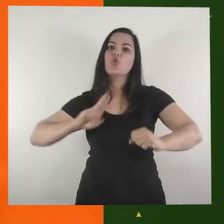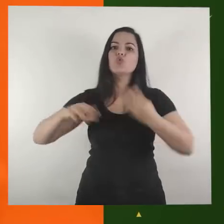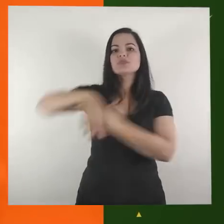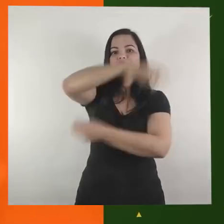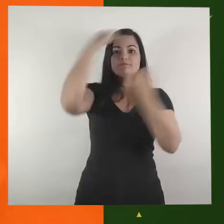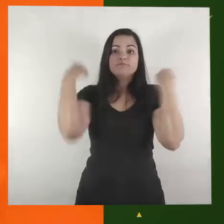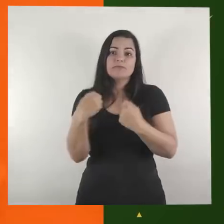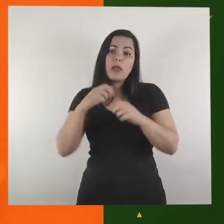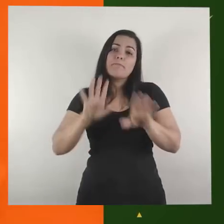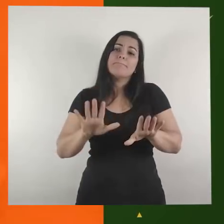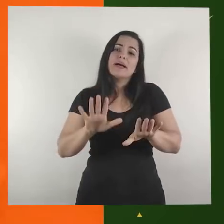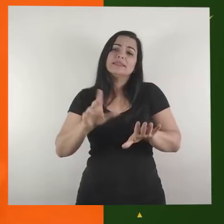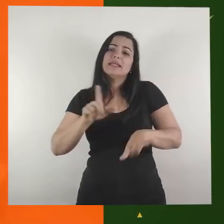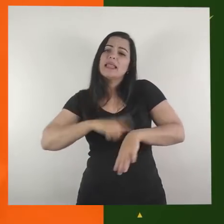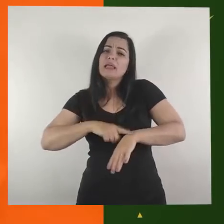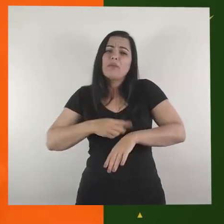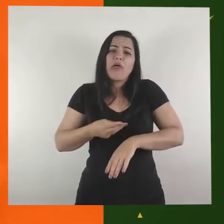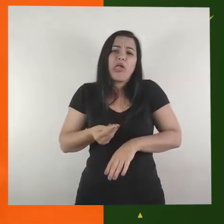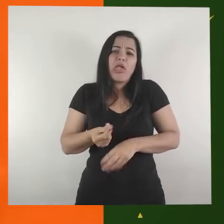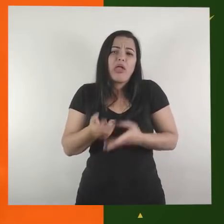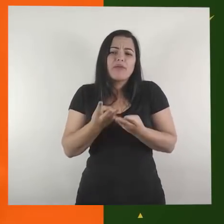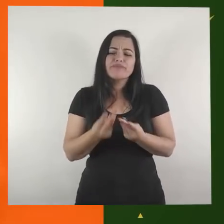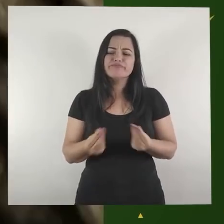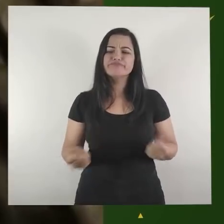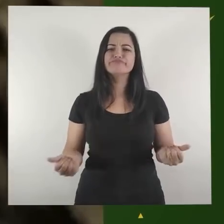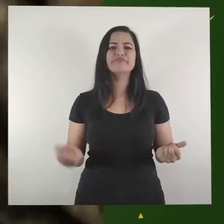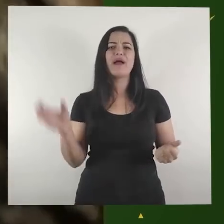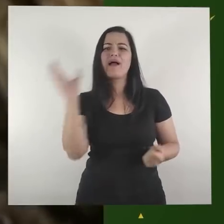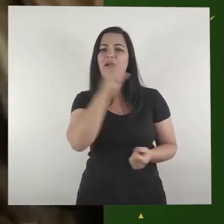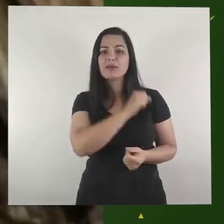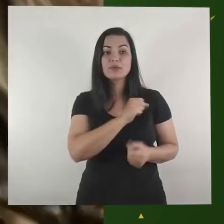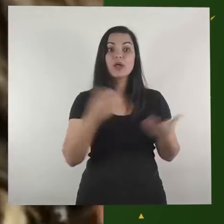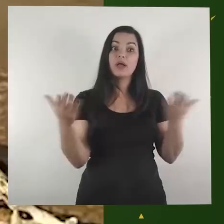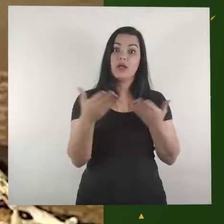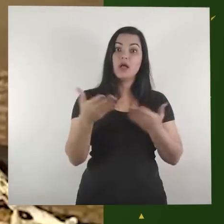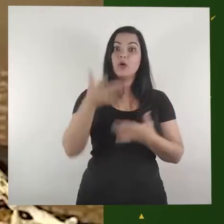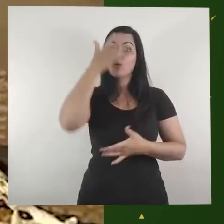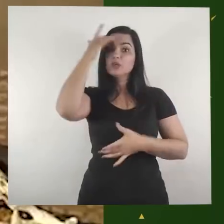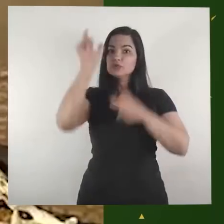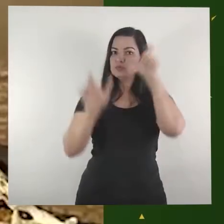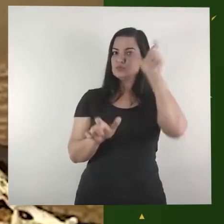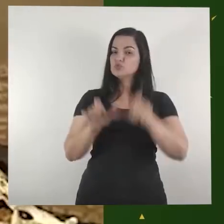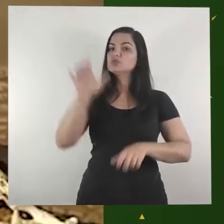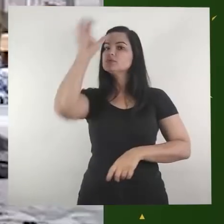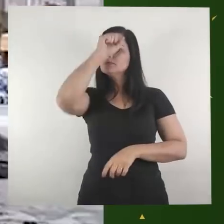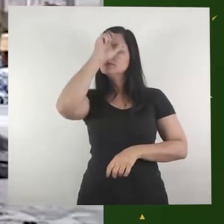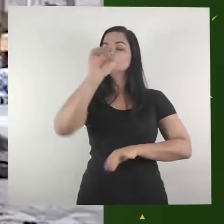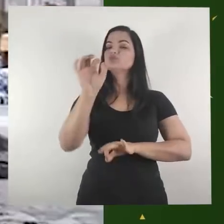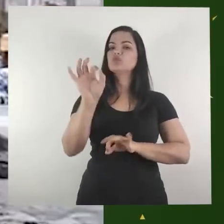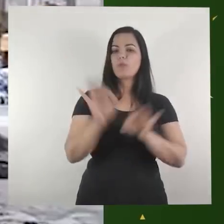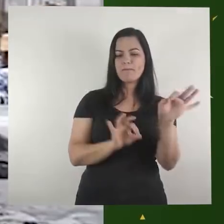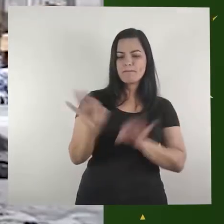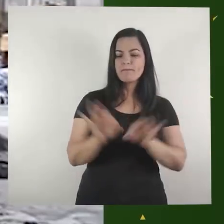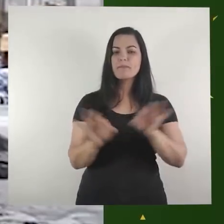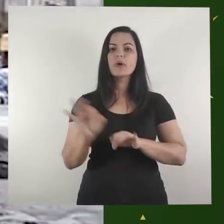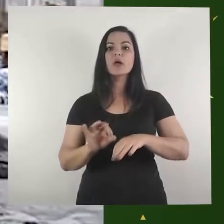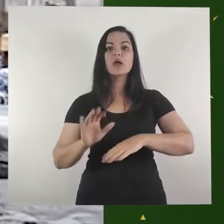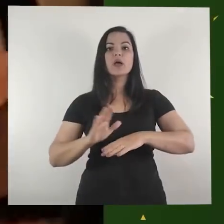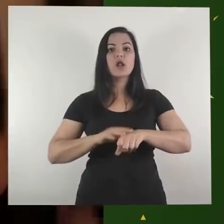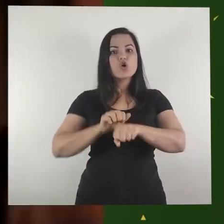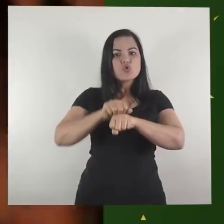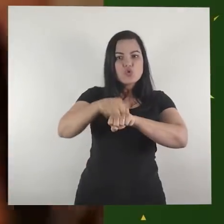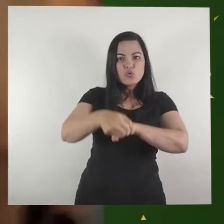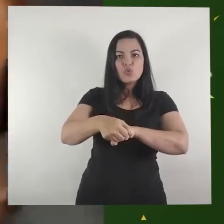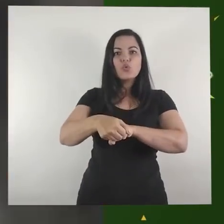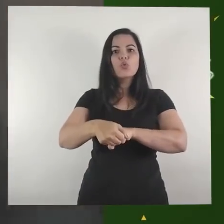que essa pele apodrecia e durava muito pouco. Hoje, o homem aprendeu a preparar o couro para que ele fique mais